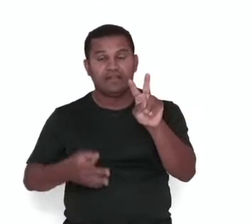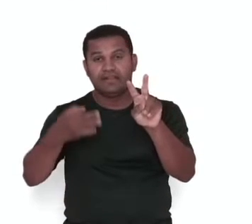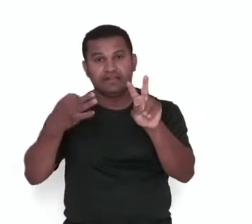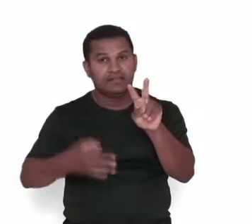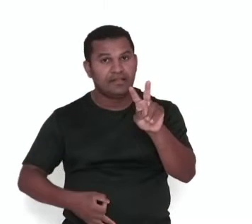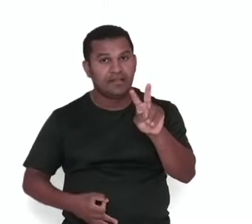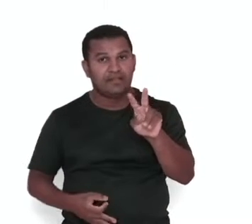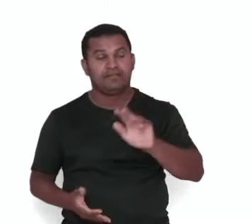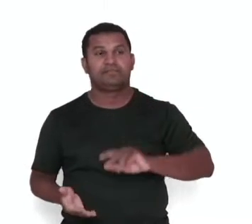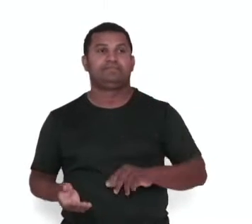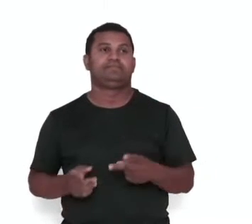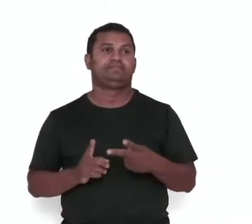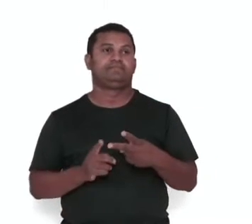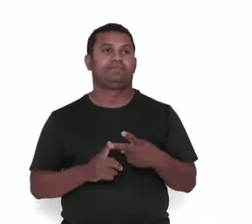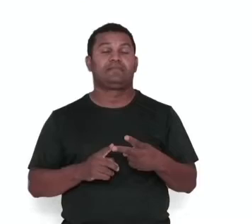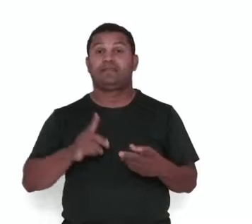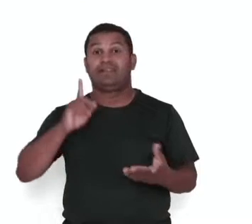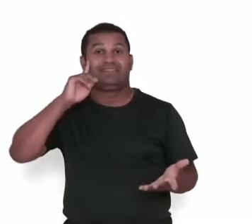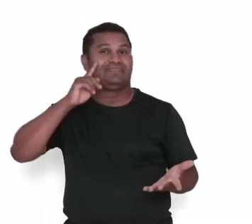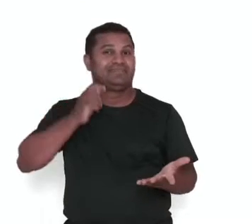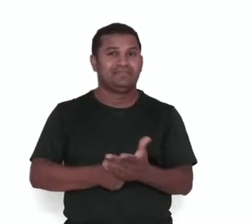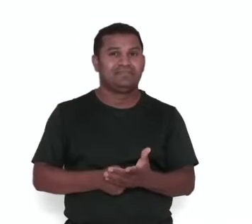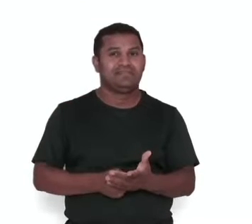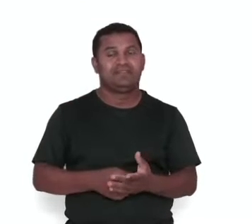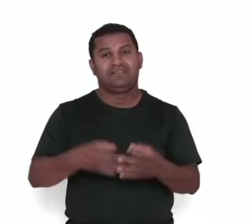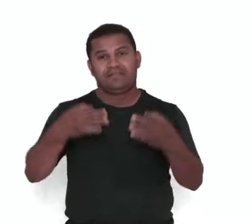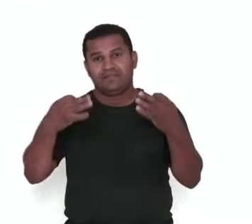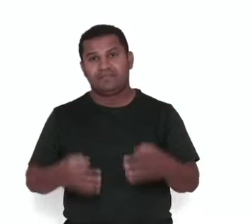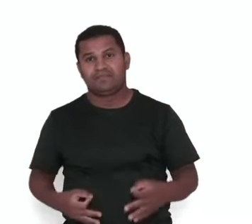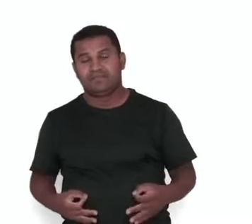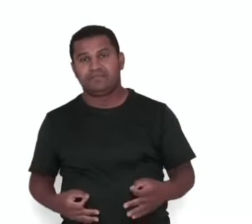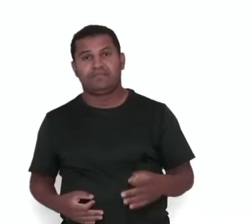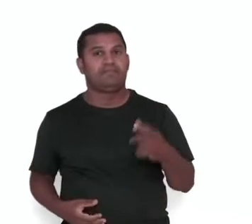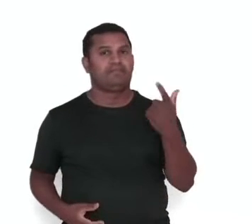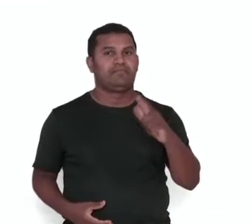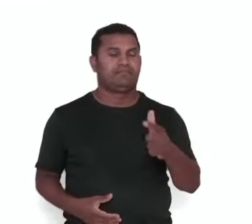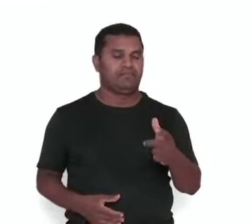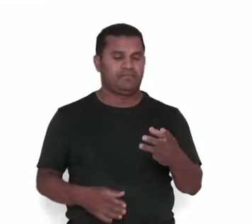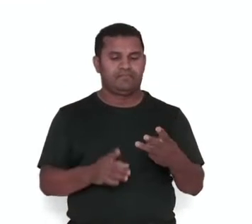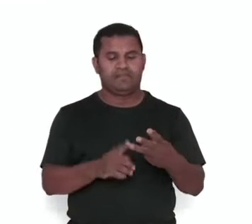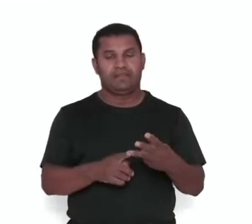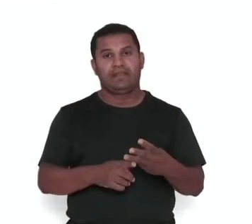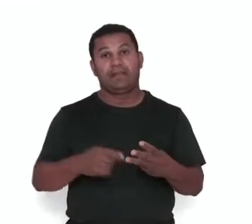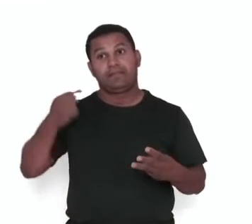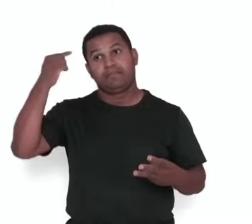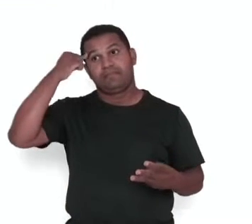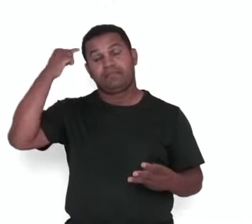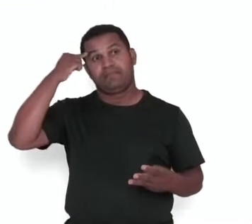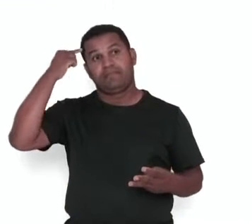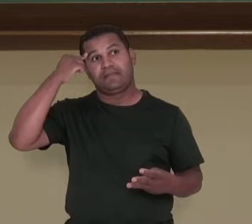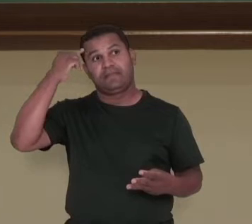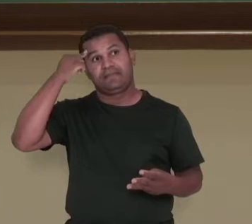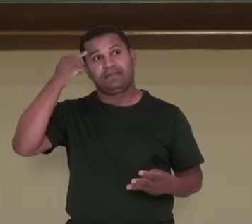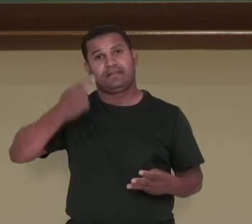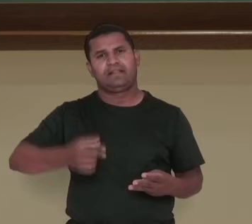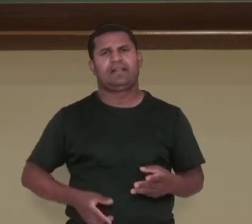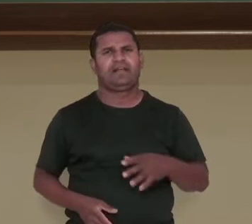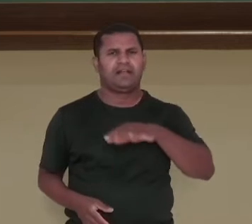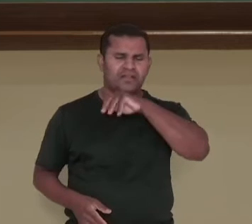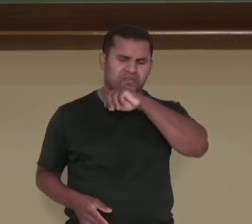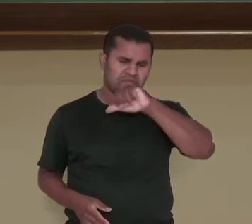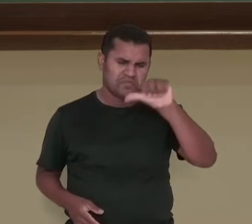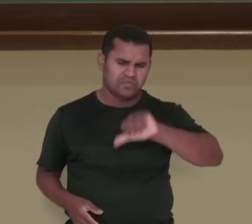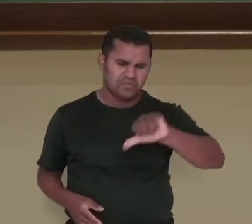tomar decisões rápidas, centralizar nos problemas e não na solução e pessimismo. Então, no